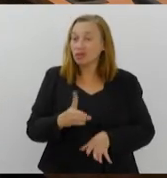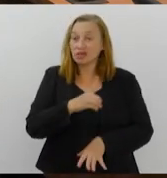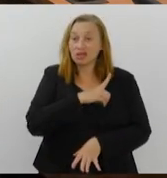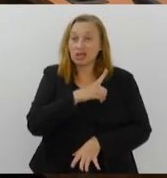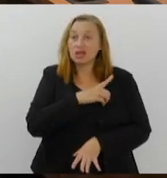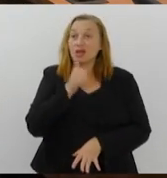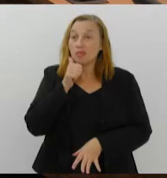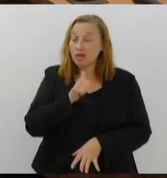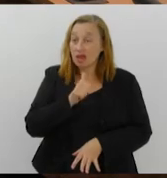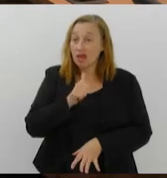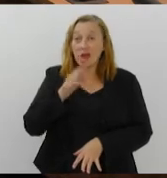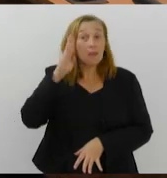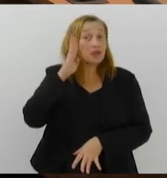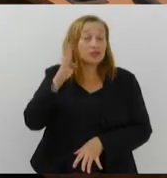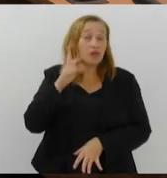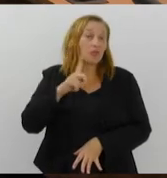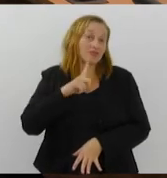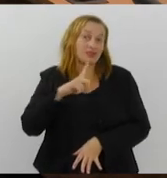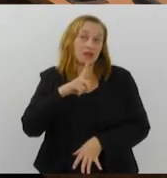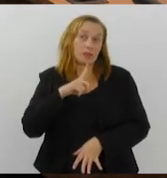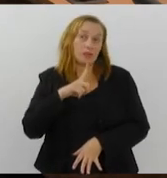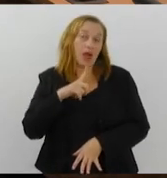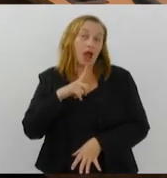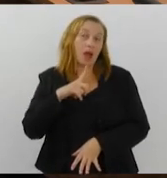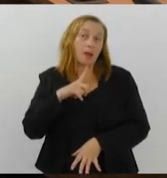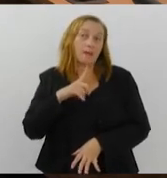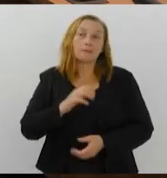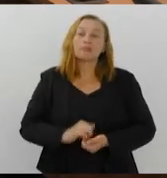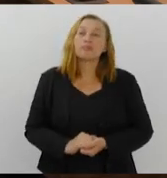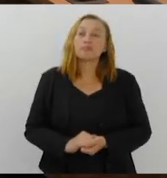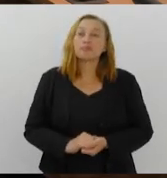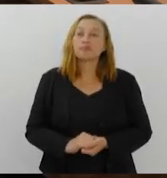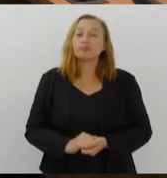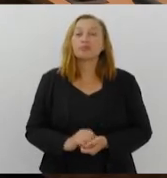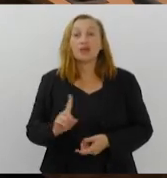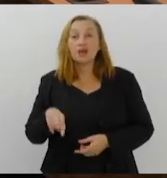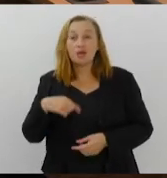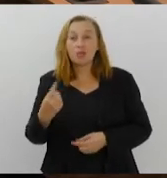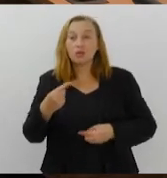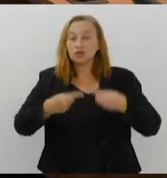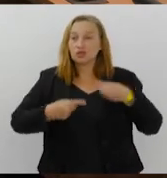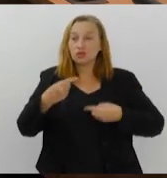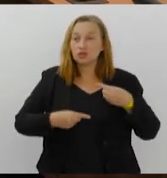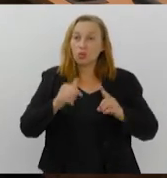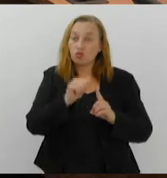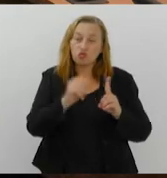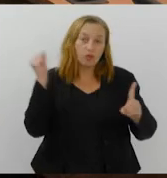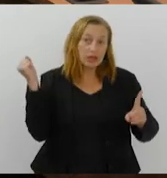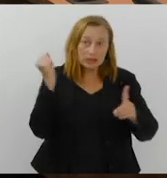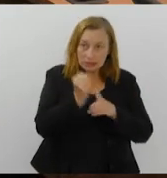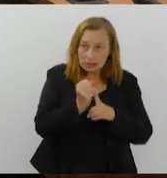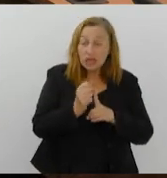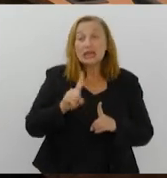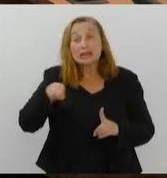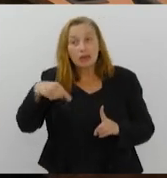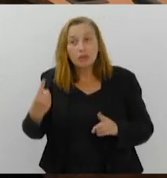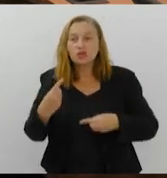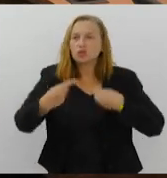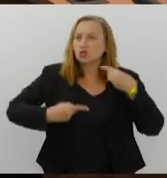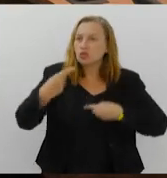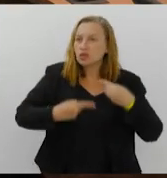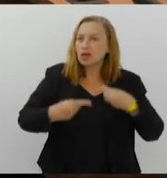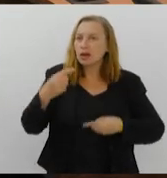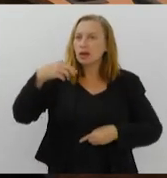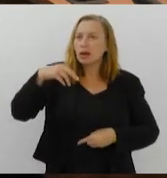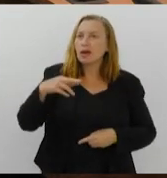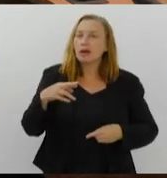ter uma DEAN, que é absolutamente fundamental. Né? E depois a discussão do feminicídio, e depois a discussão da Maria